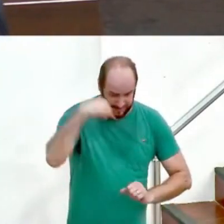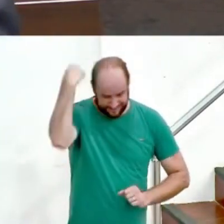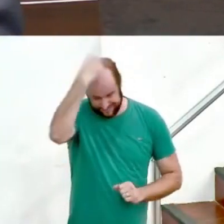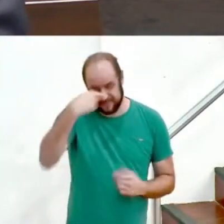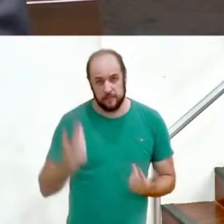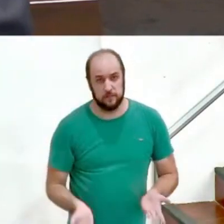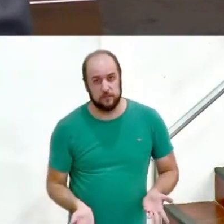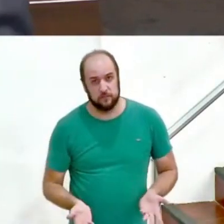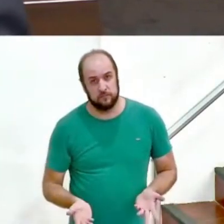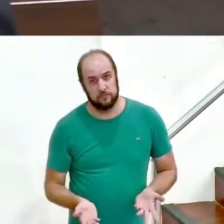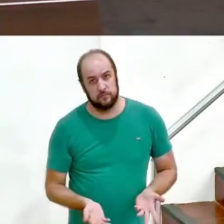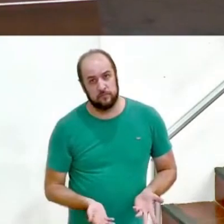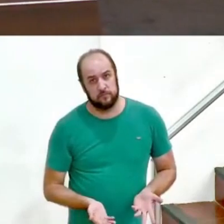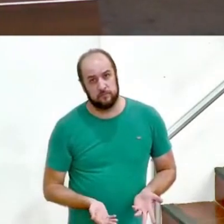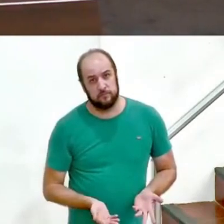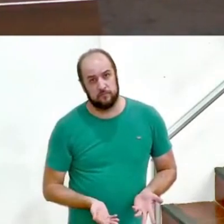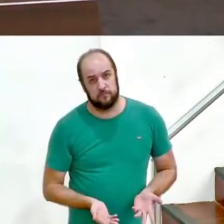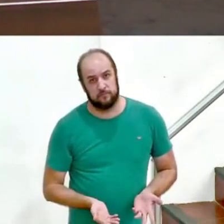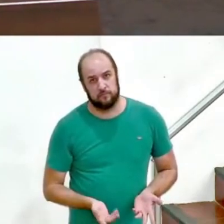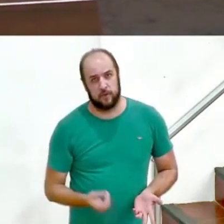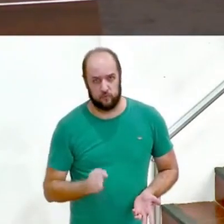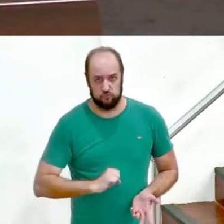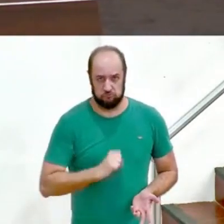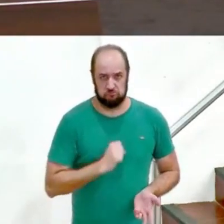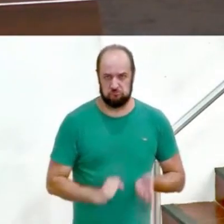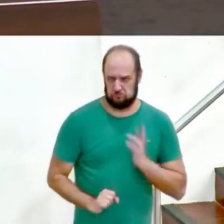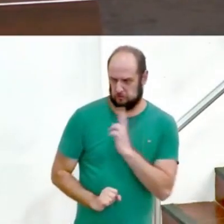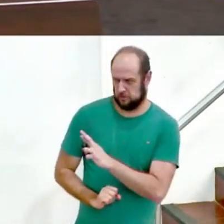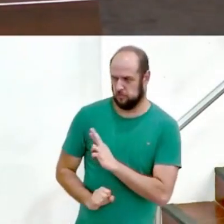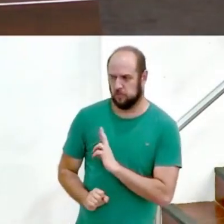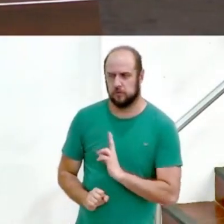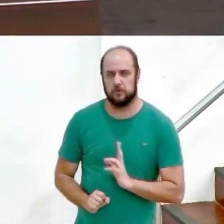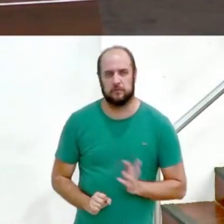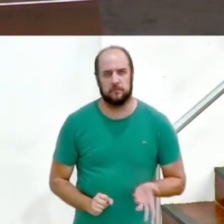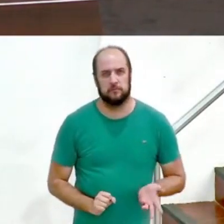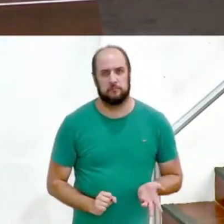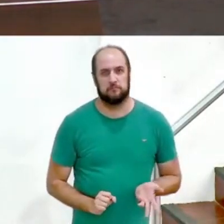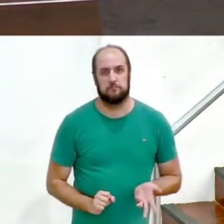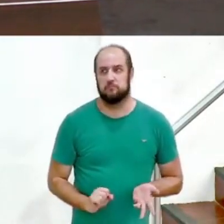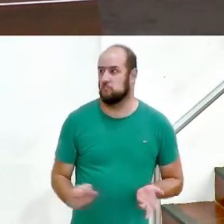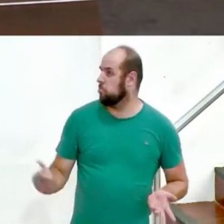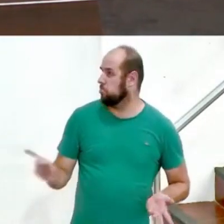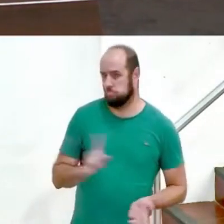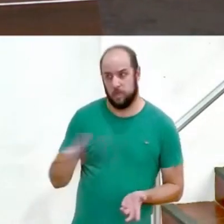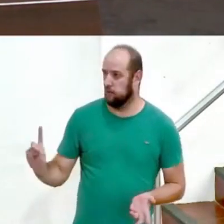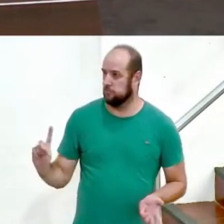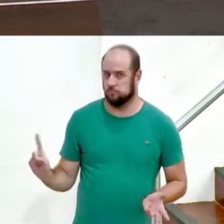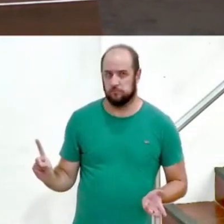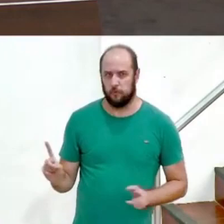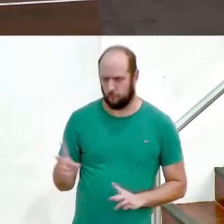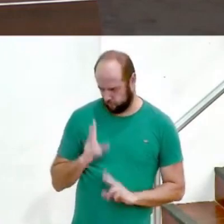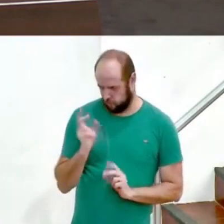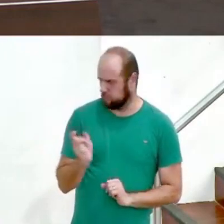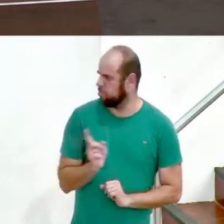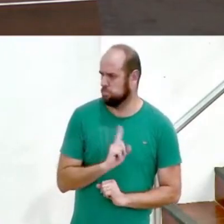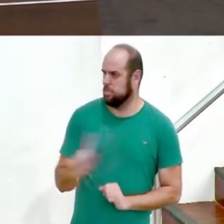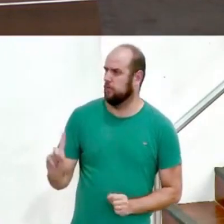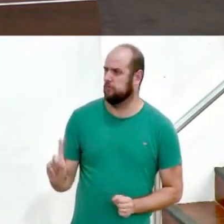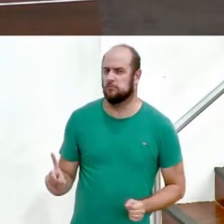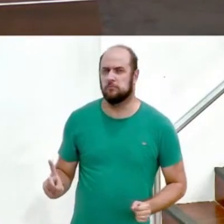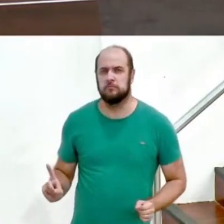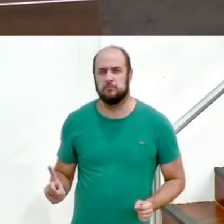santificado? E os sacerdotes responderam um retumbante não. Não.